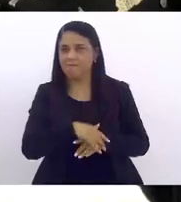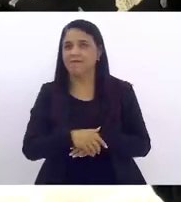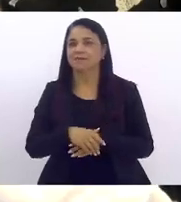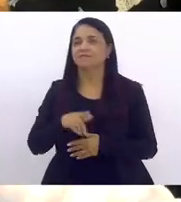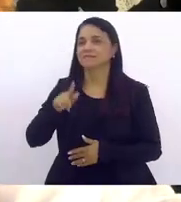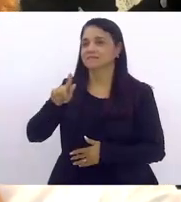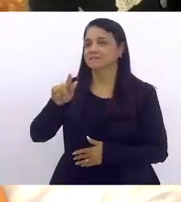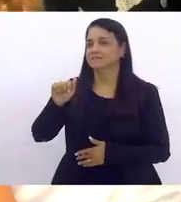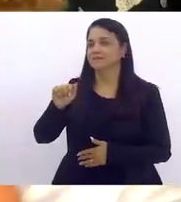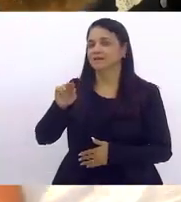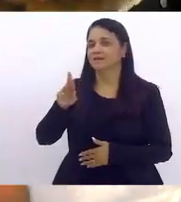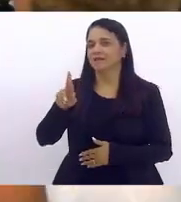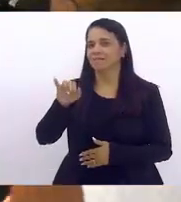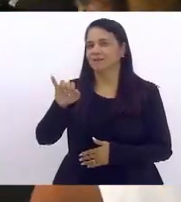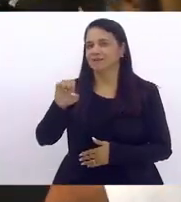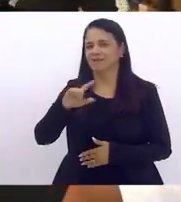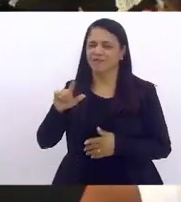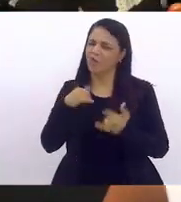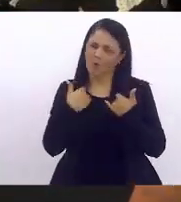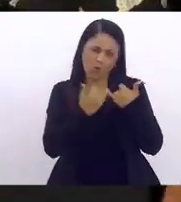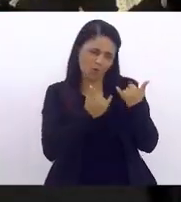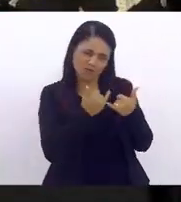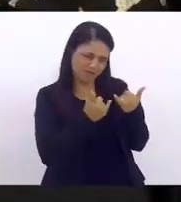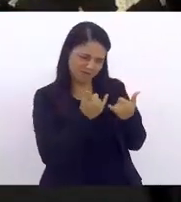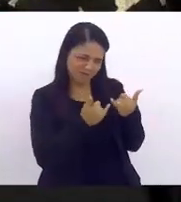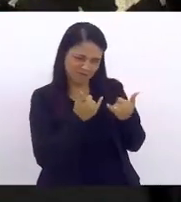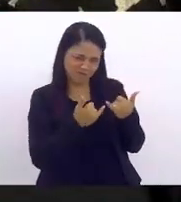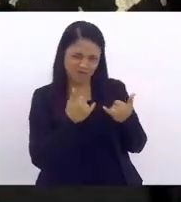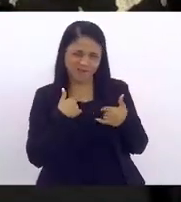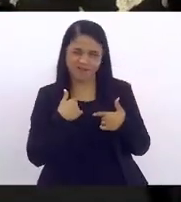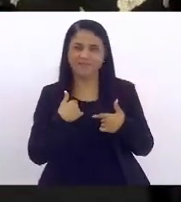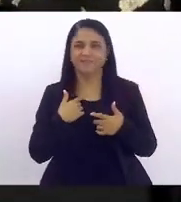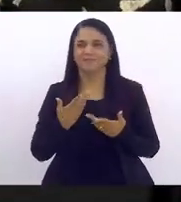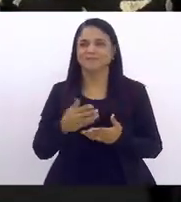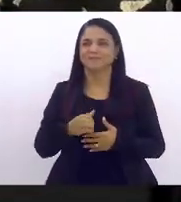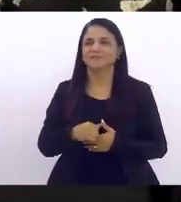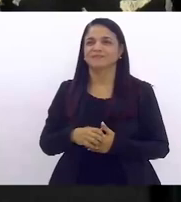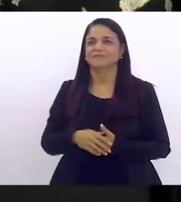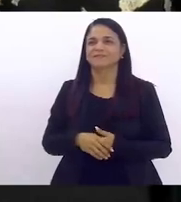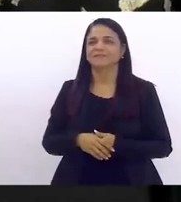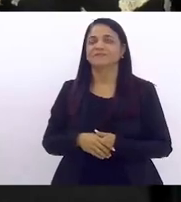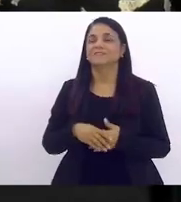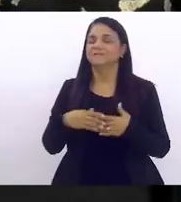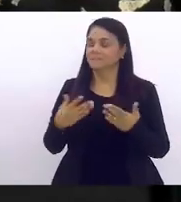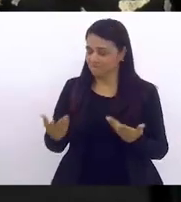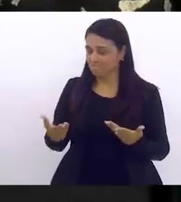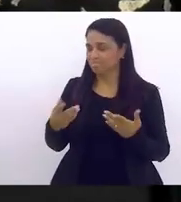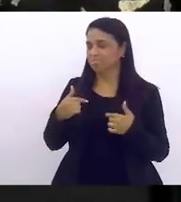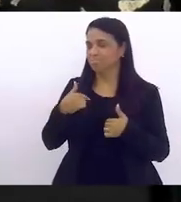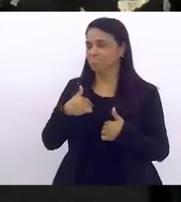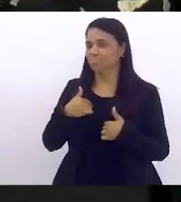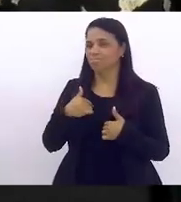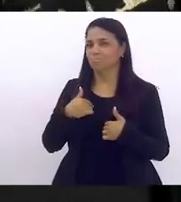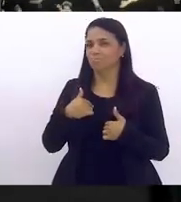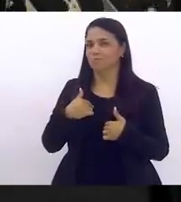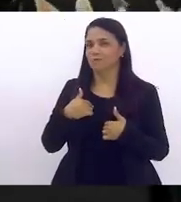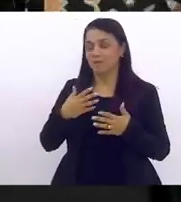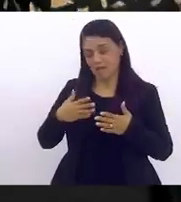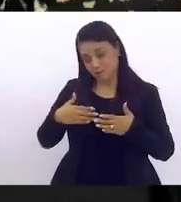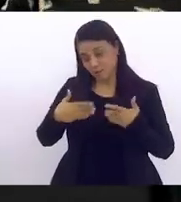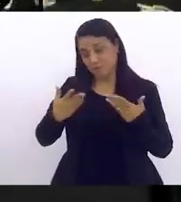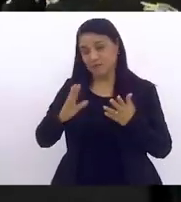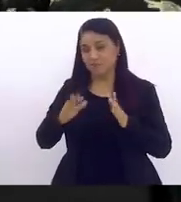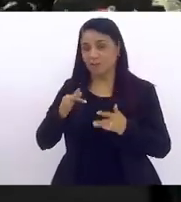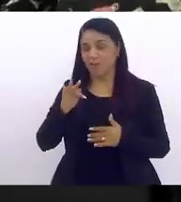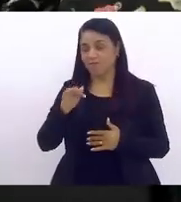Gabriela. Estou brincando. Vou ficar honrado, Clara. Estou brincando aqui com a Morgan. Então, eu ia fazer um pouco de surpresa, mas a